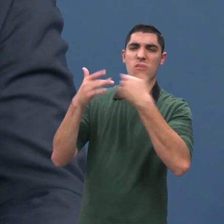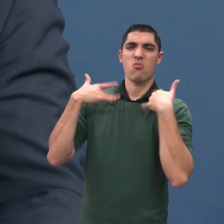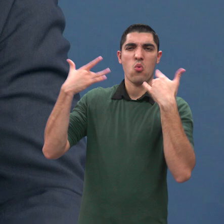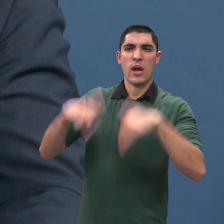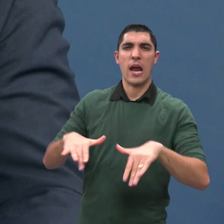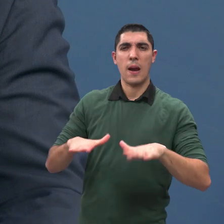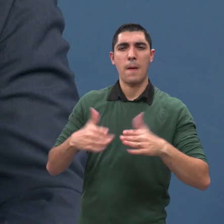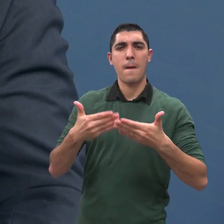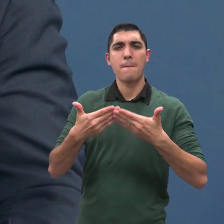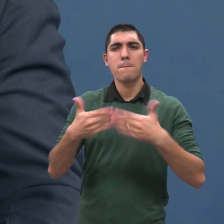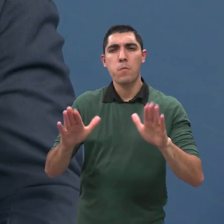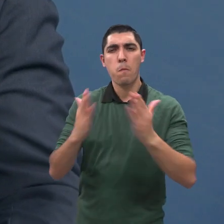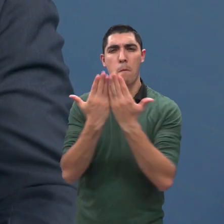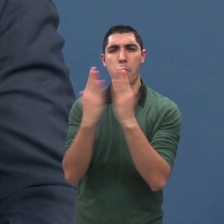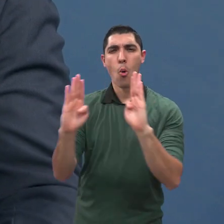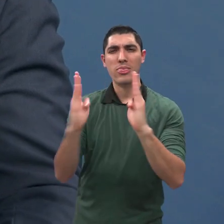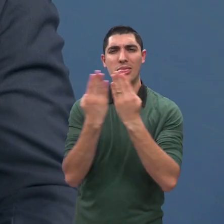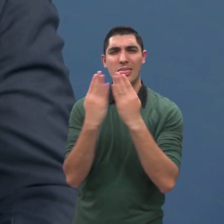portão. Então,